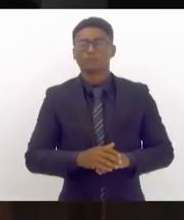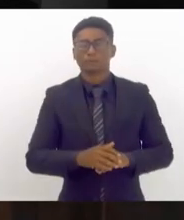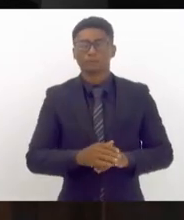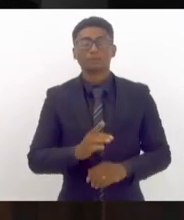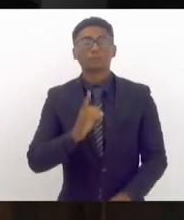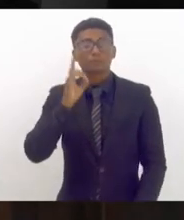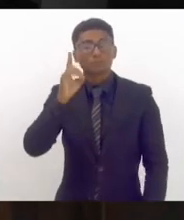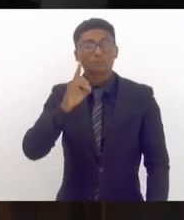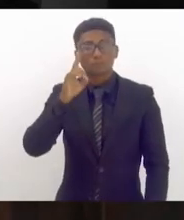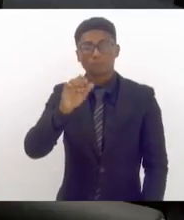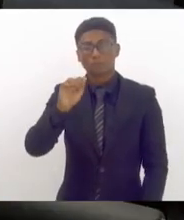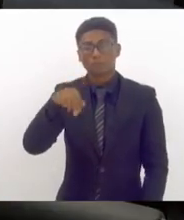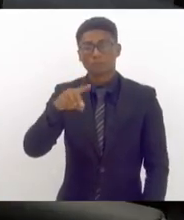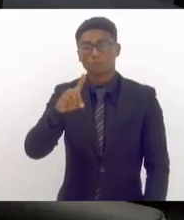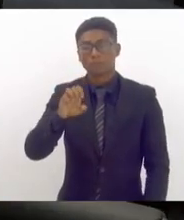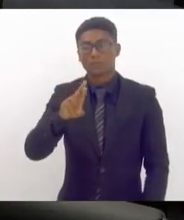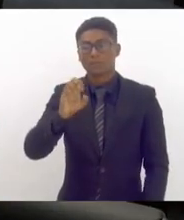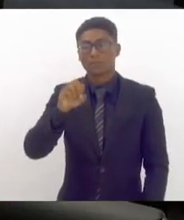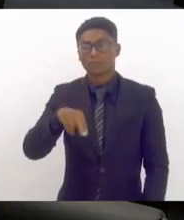Moraes.